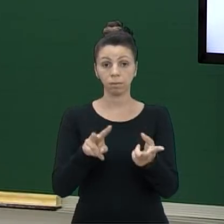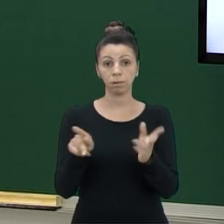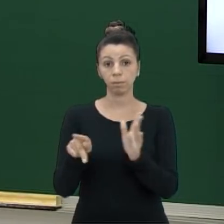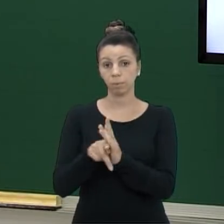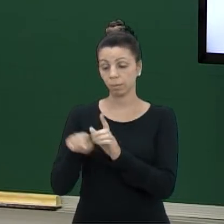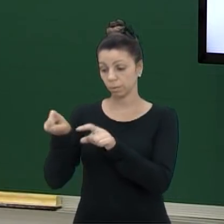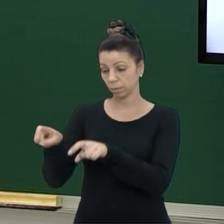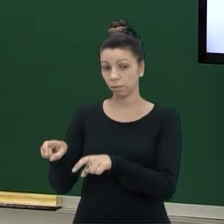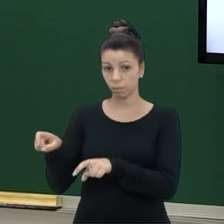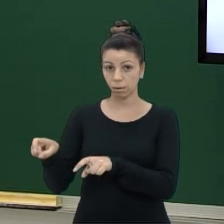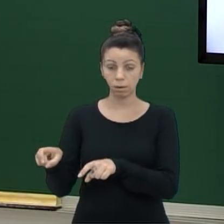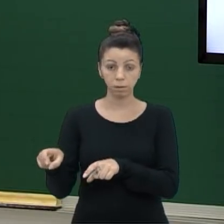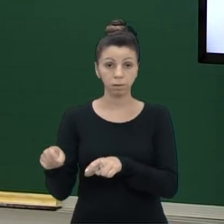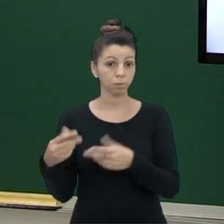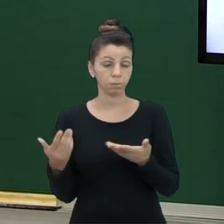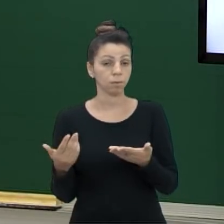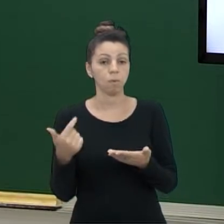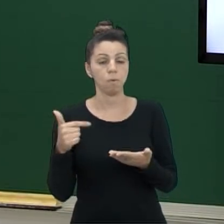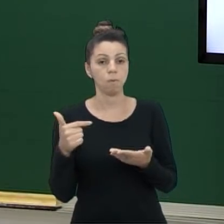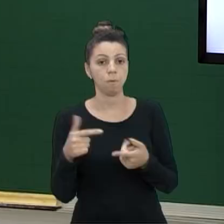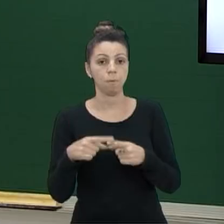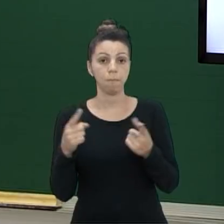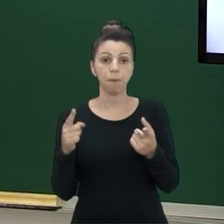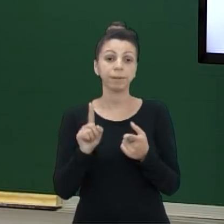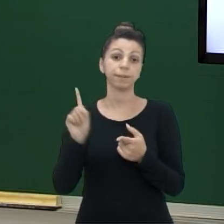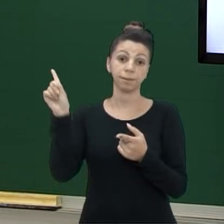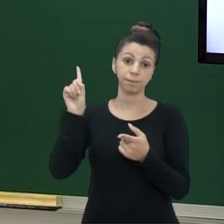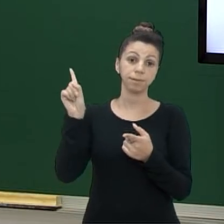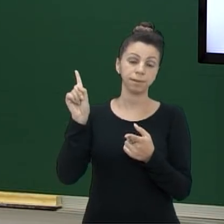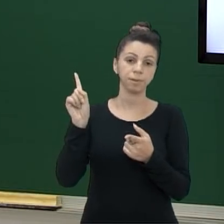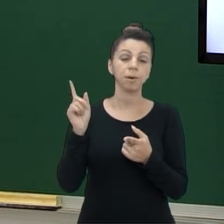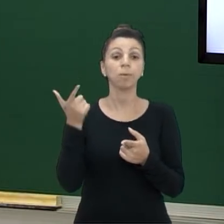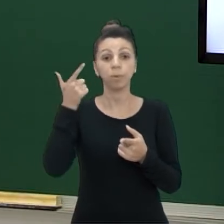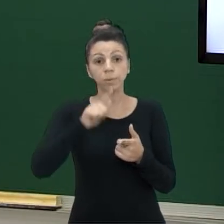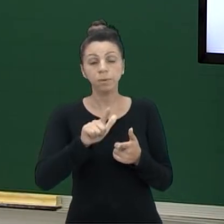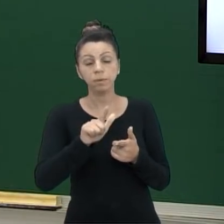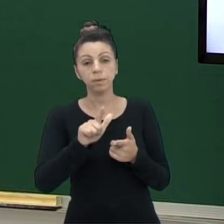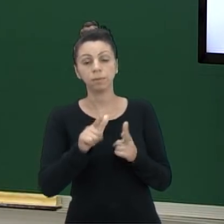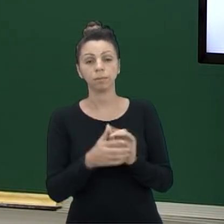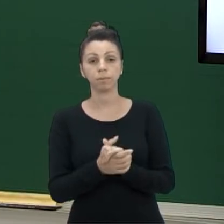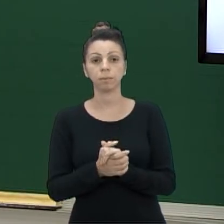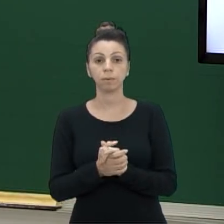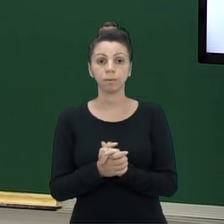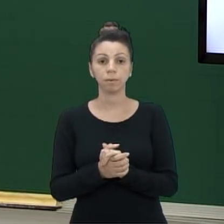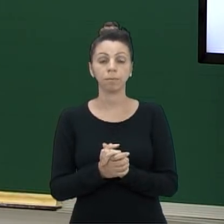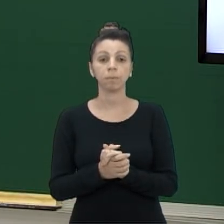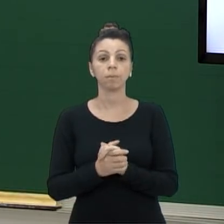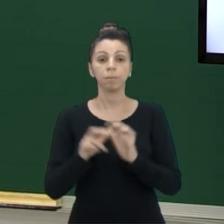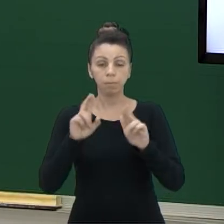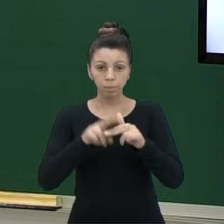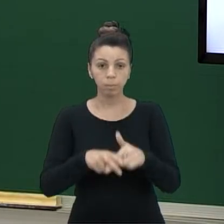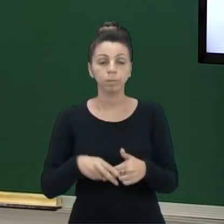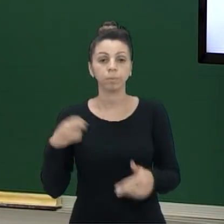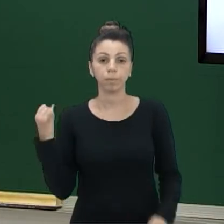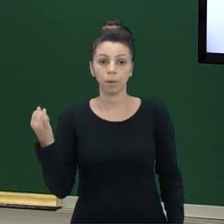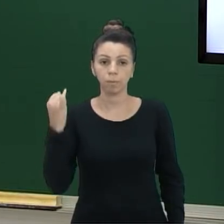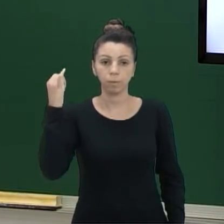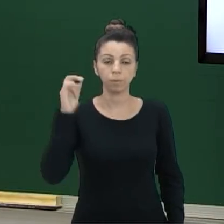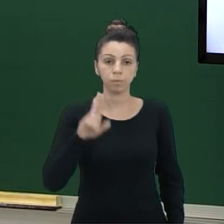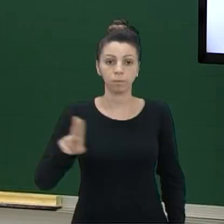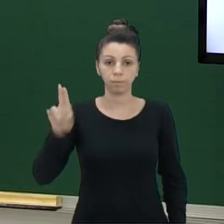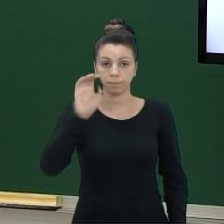tabela. Então, de novo, é muito importante utilizarem a tabela. Vamos lá. 10 vezes 10,